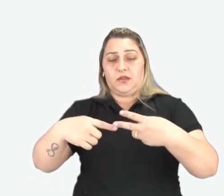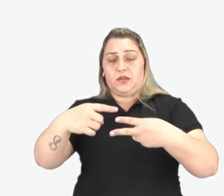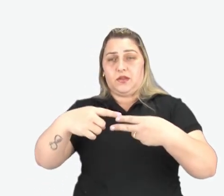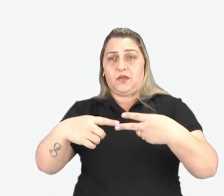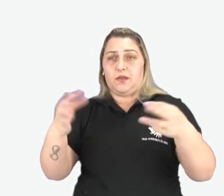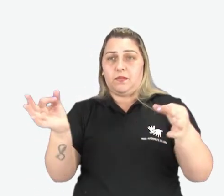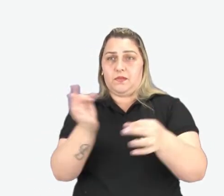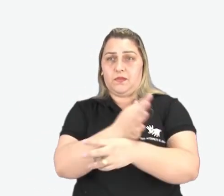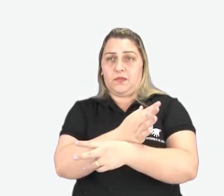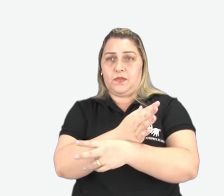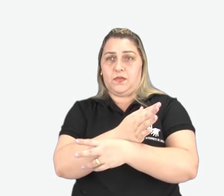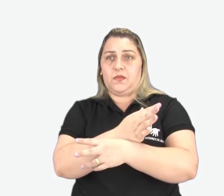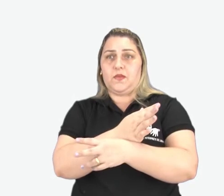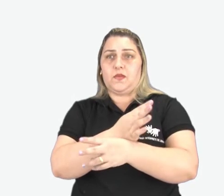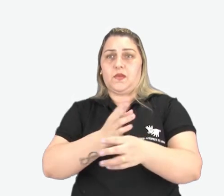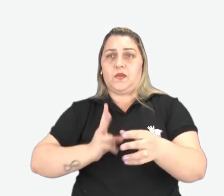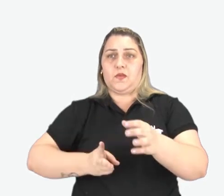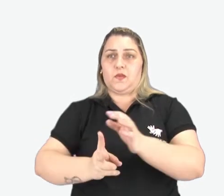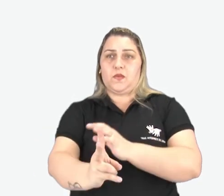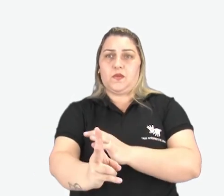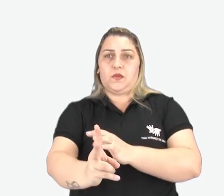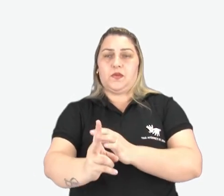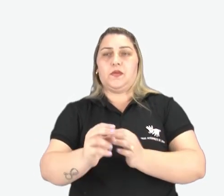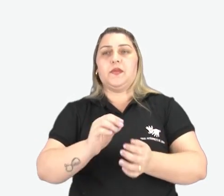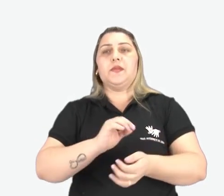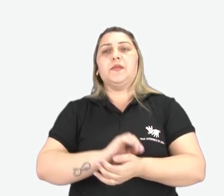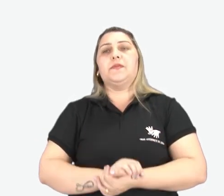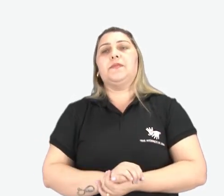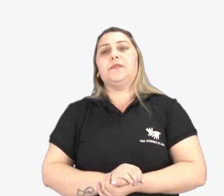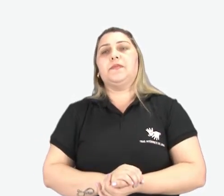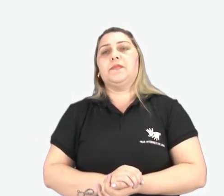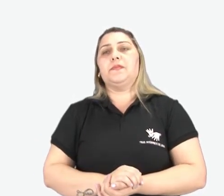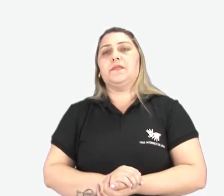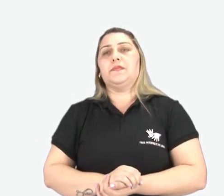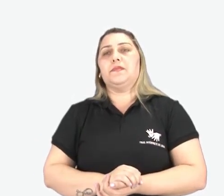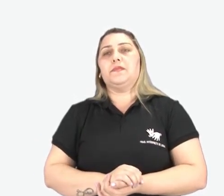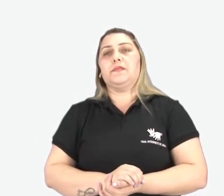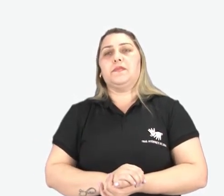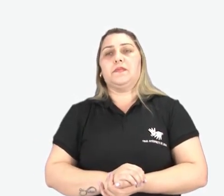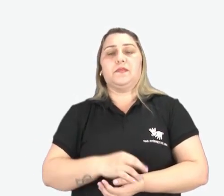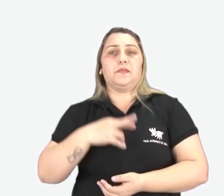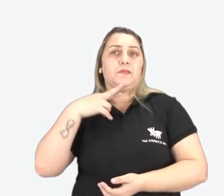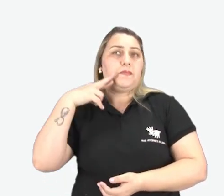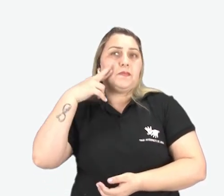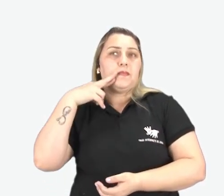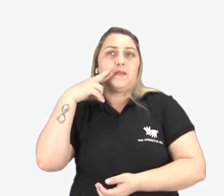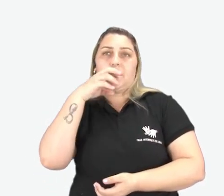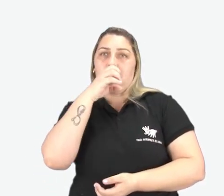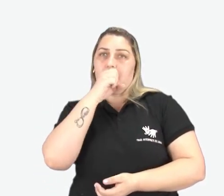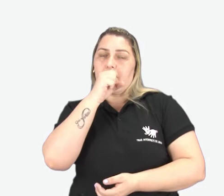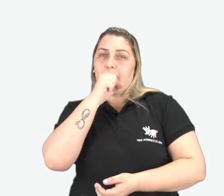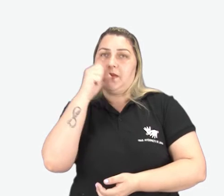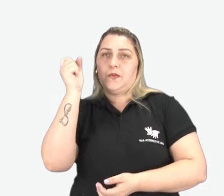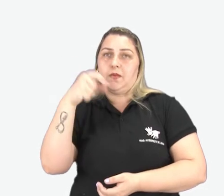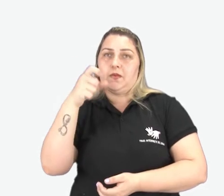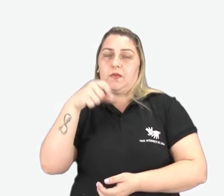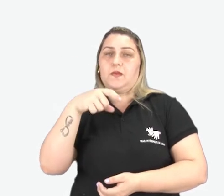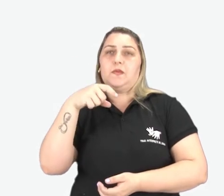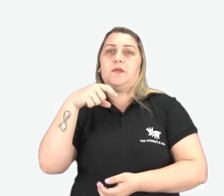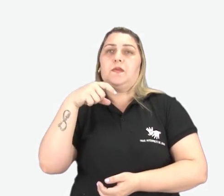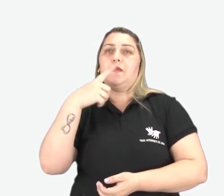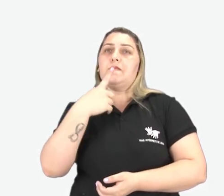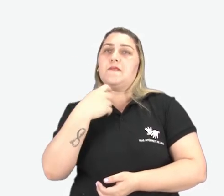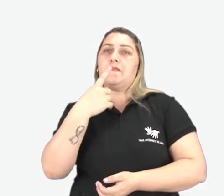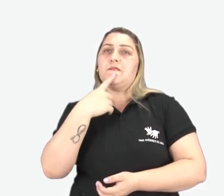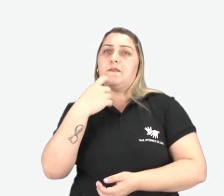opções completa a continuação da sequência de cores o big laranja azul vermelho amarelo